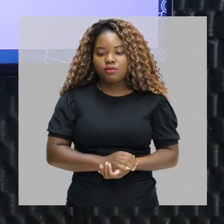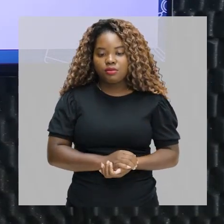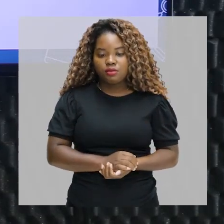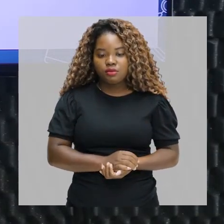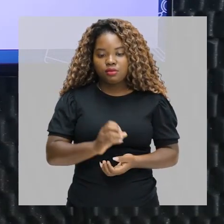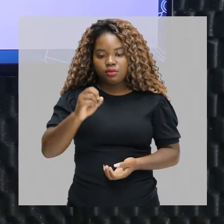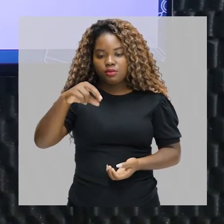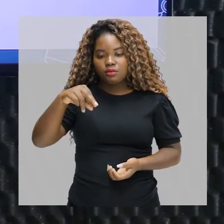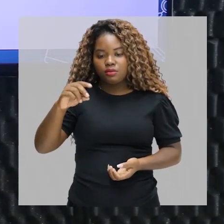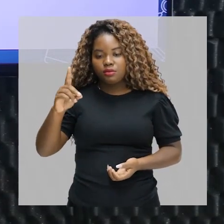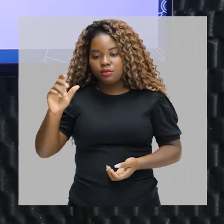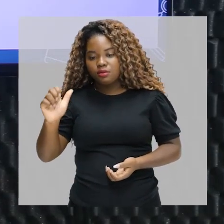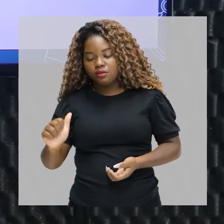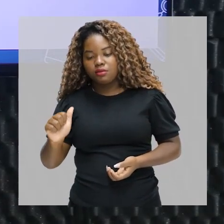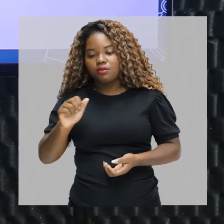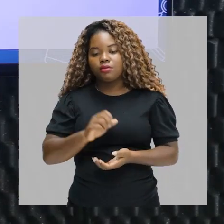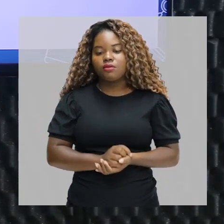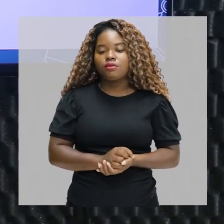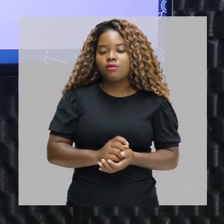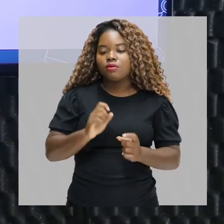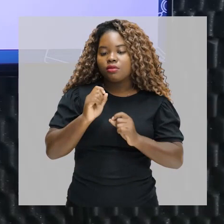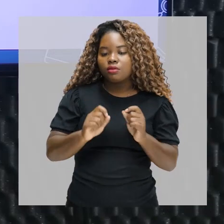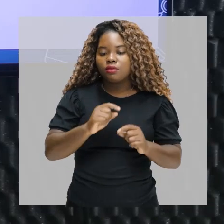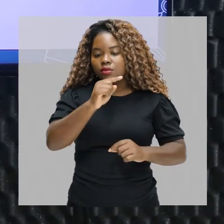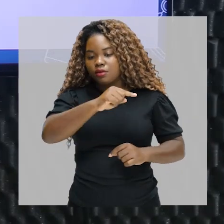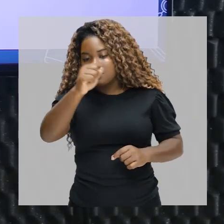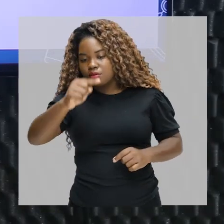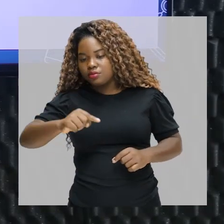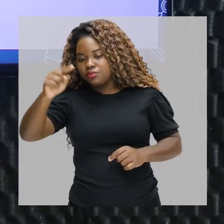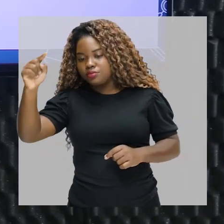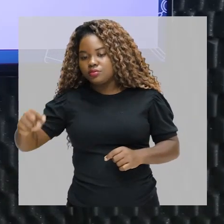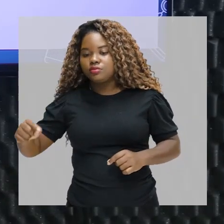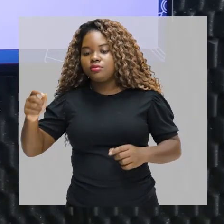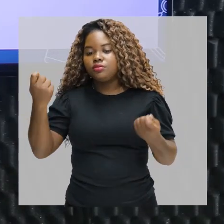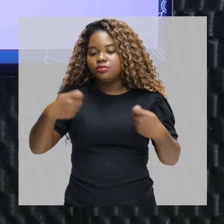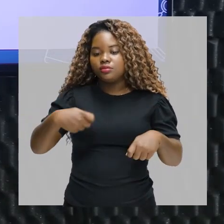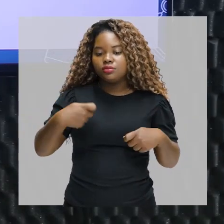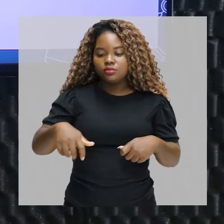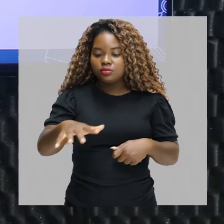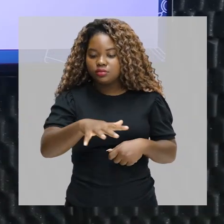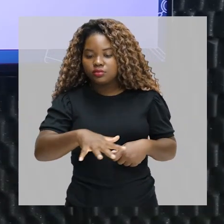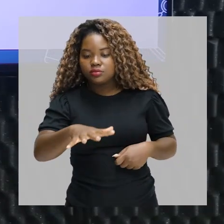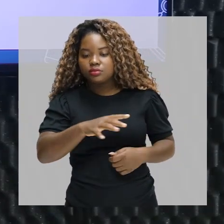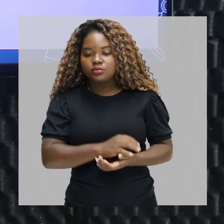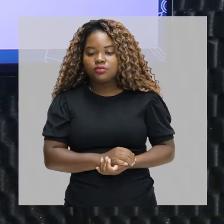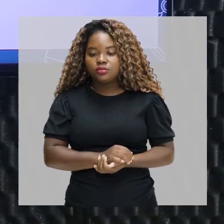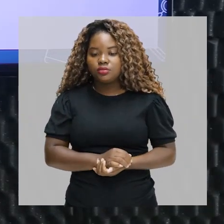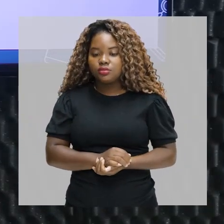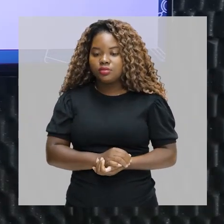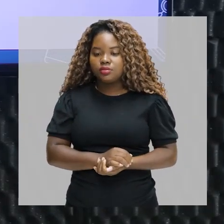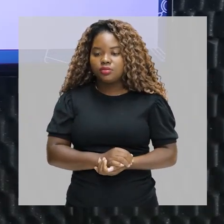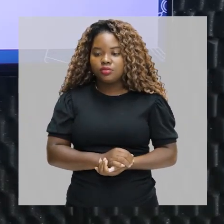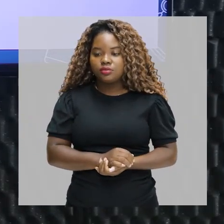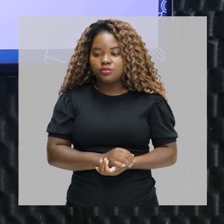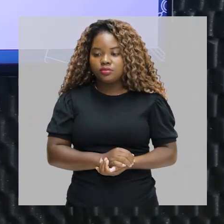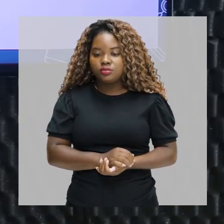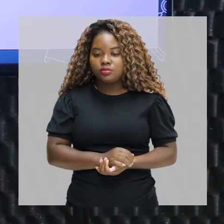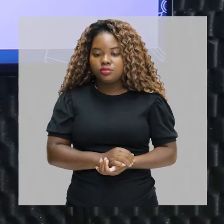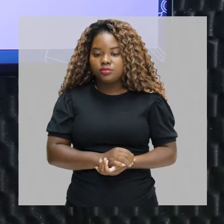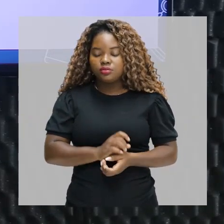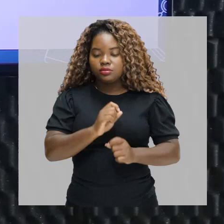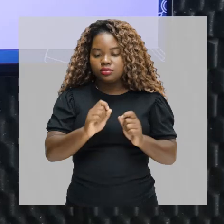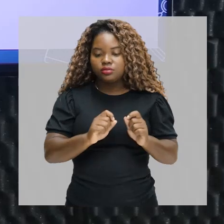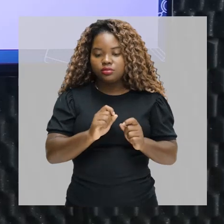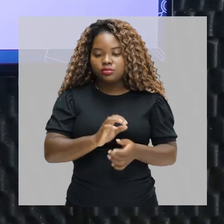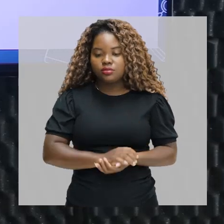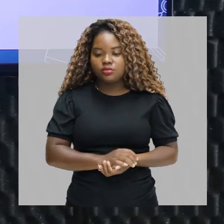onda, não é uma perturbação que se propaga em um meio, seja ele material ou não. Tá ok? E que uma